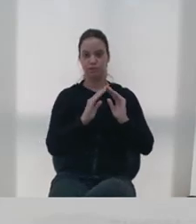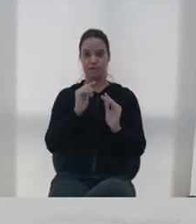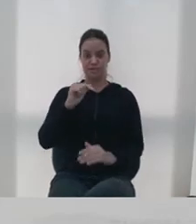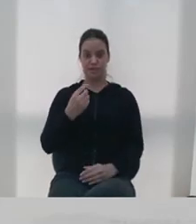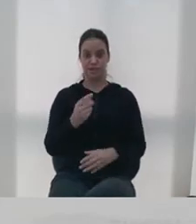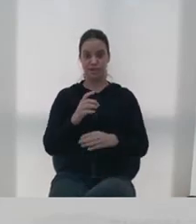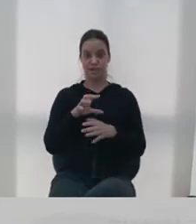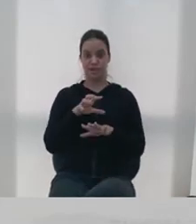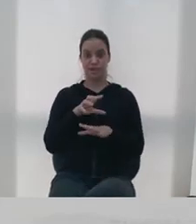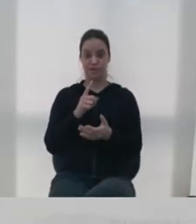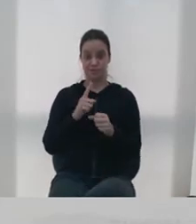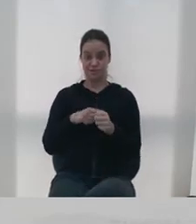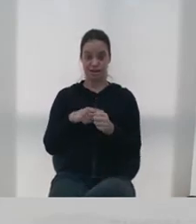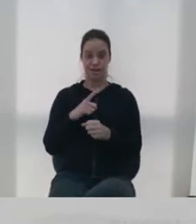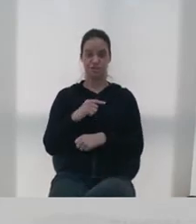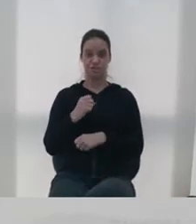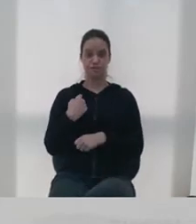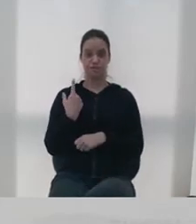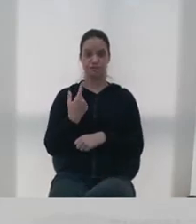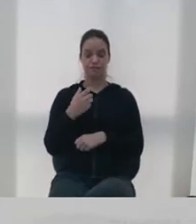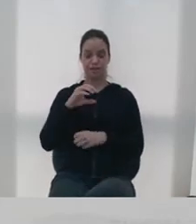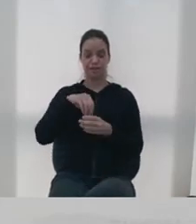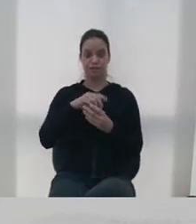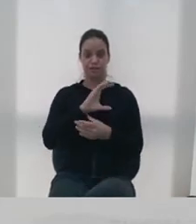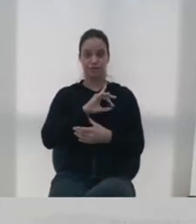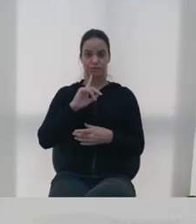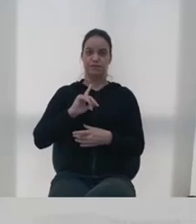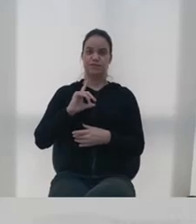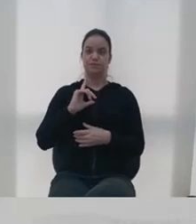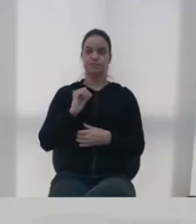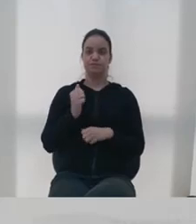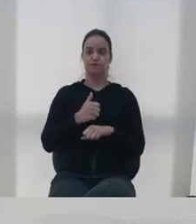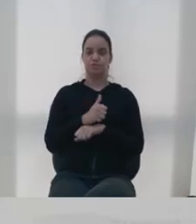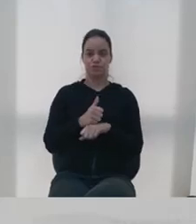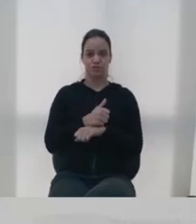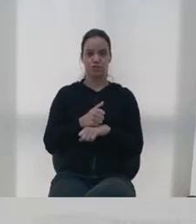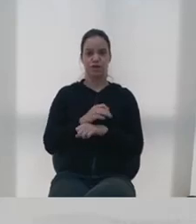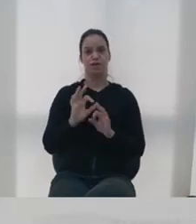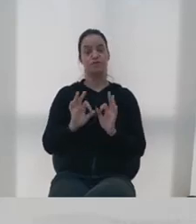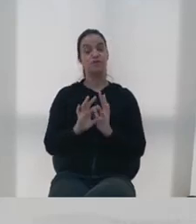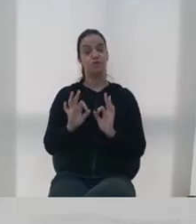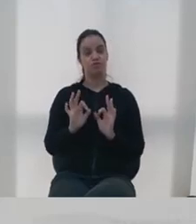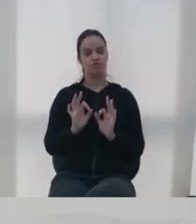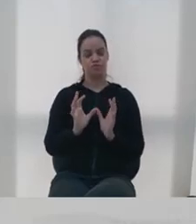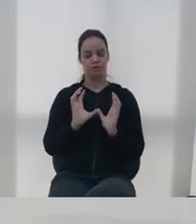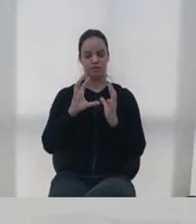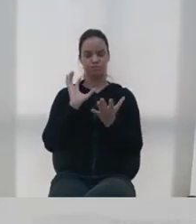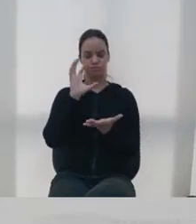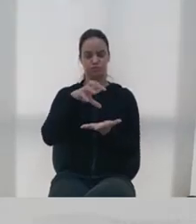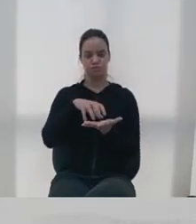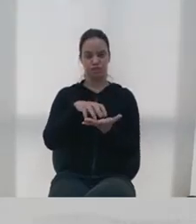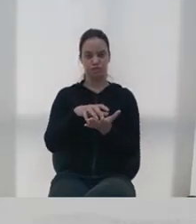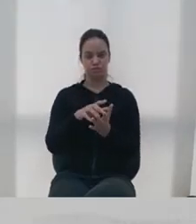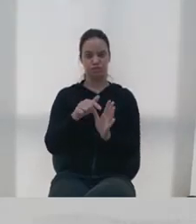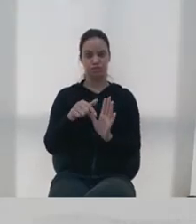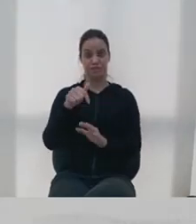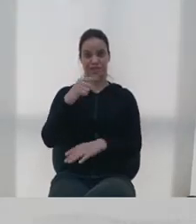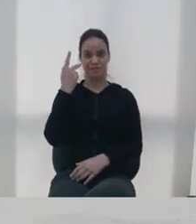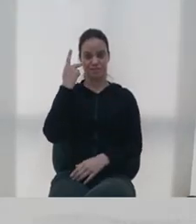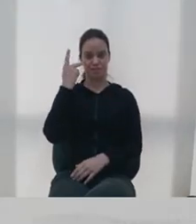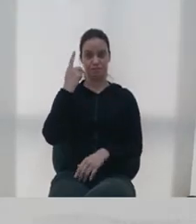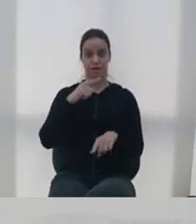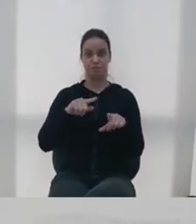desempenha uma atuação muito importante dentro da Defensoria Pública, muito qualificada, é um núcleo de referência, não só no Estado de São Paulo, mas